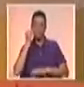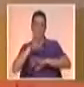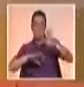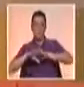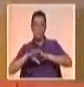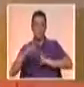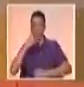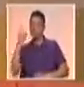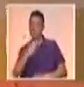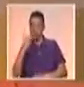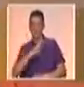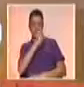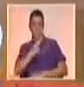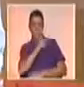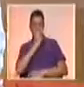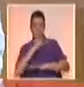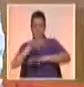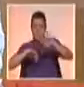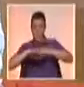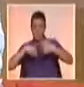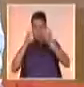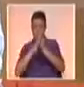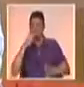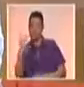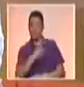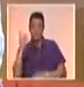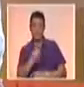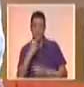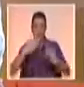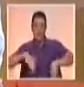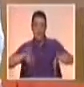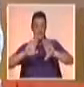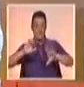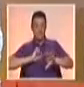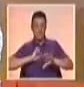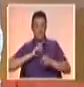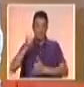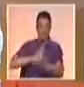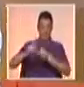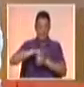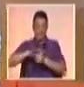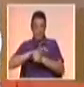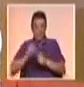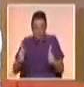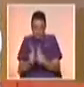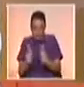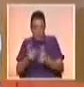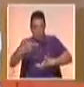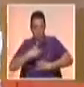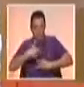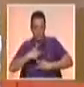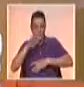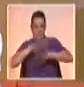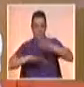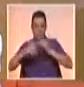que ele vai sozinho para a faculdade e faz, ele faz sozinho. Mas eu pondo na situação dele, sem alguém ao lado para me ajudar,